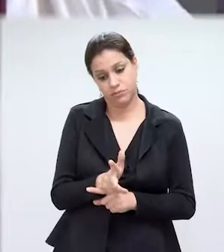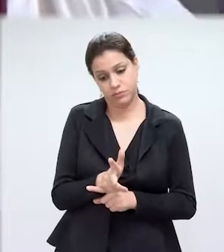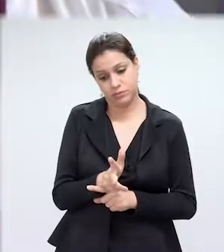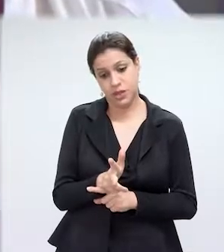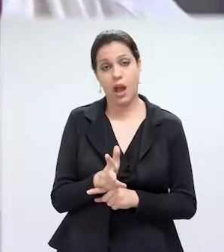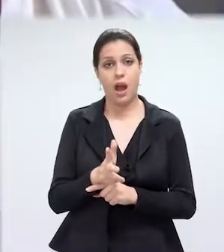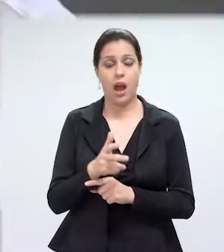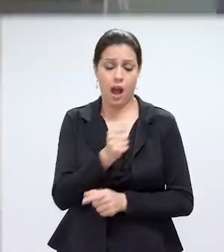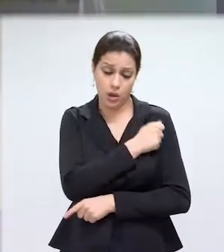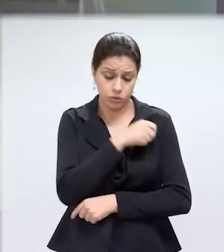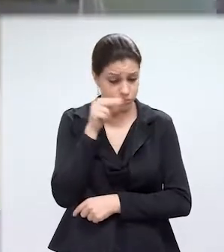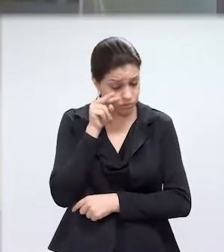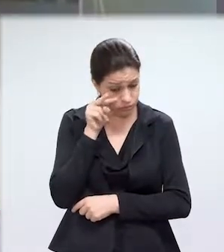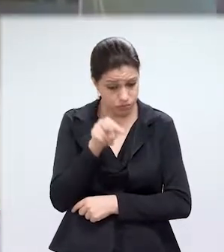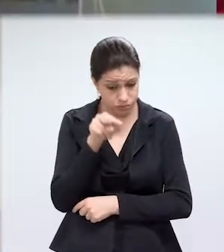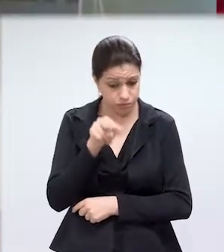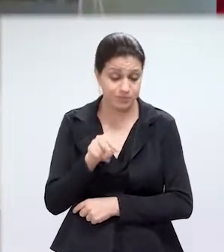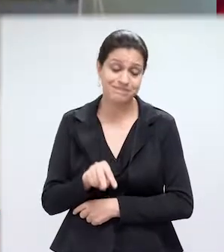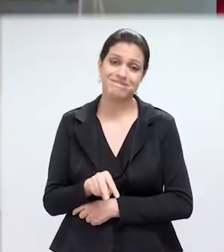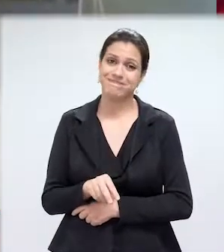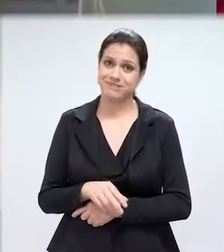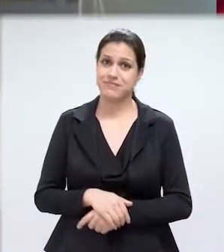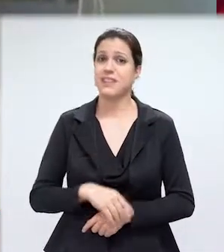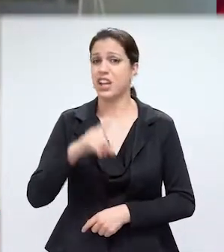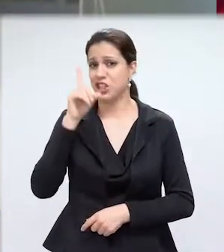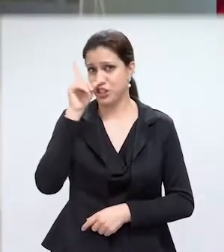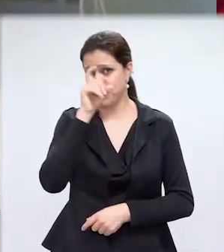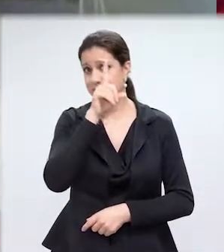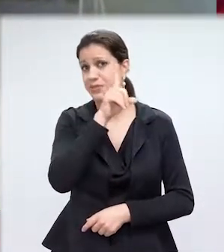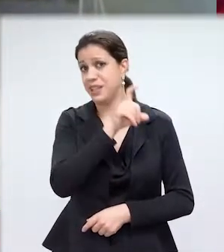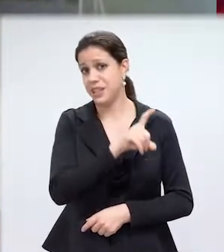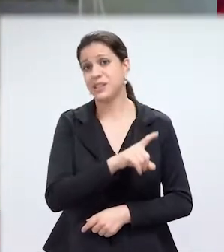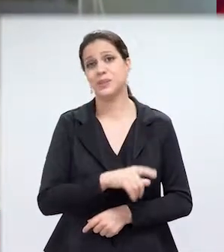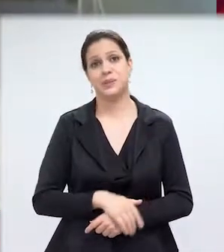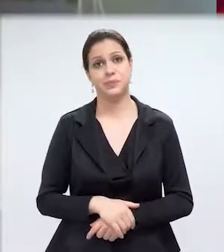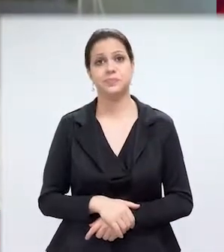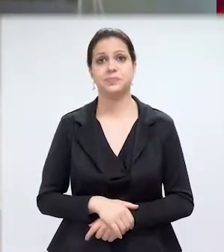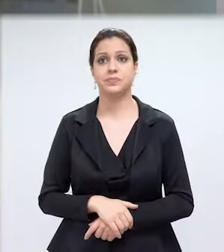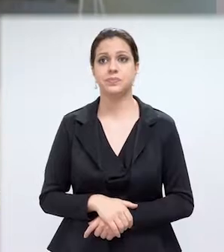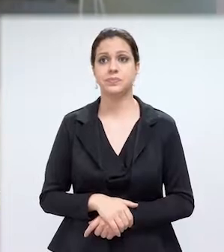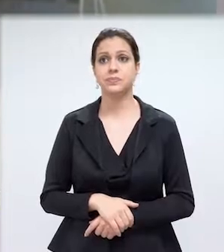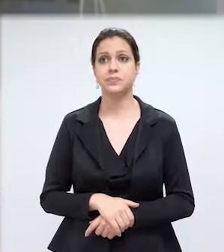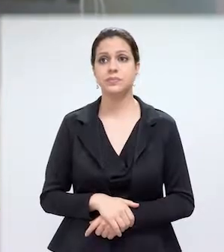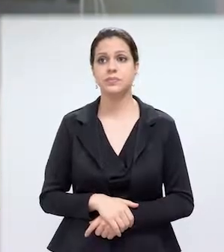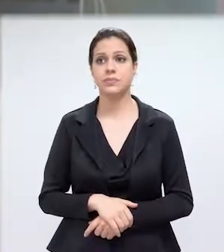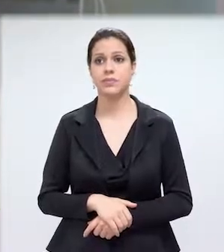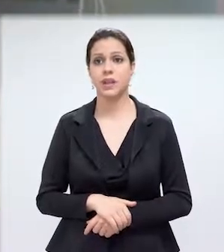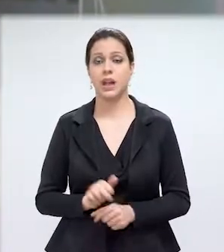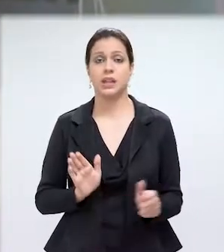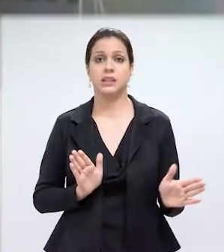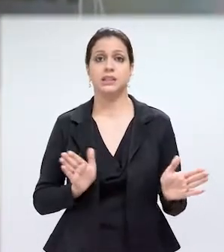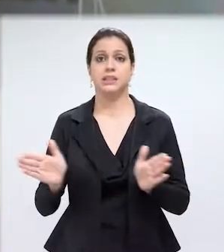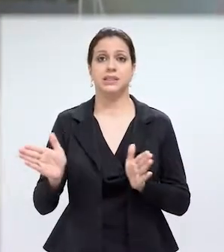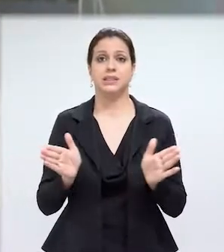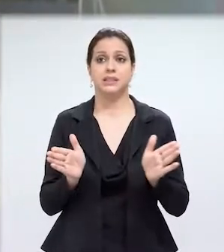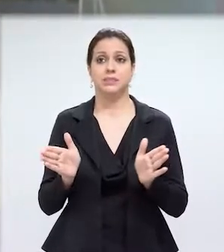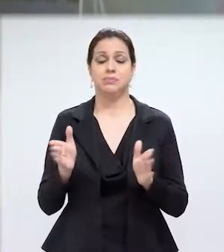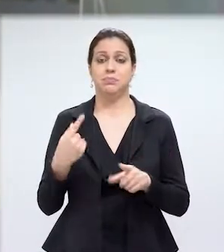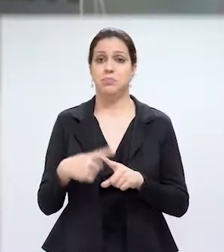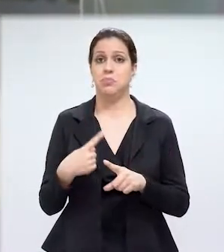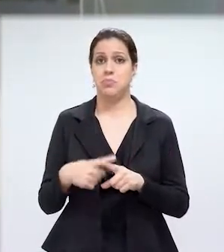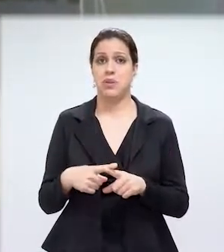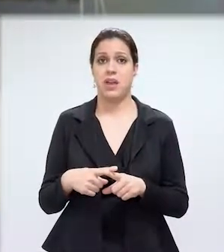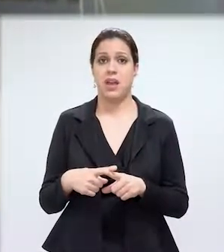professora tem ali gravado para que ele faça. Então, eu acredito que essa dificuldade,